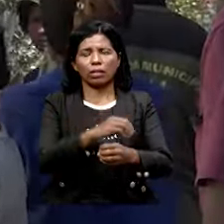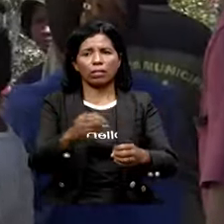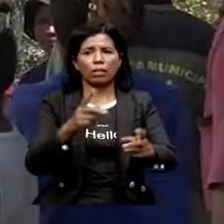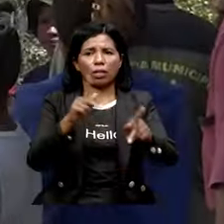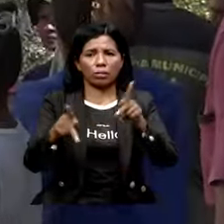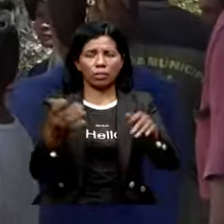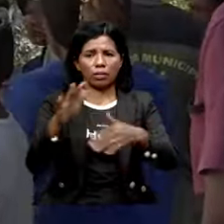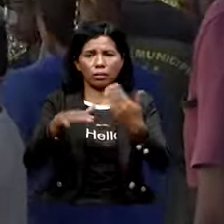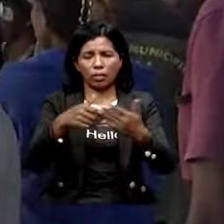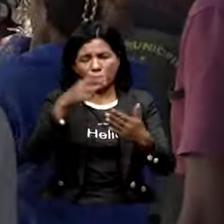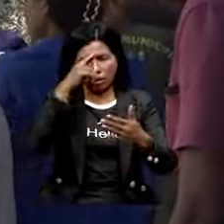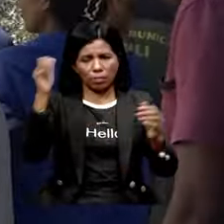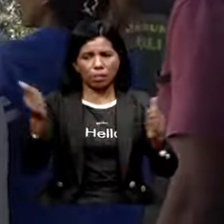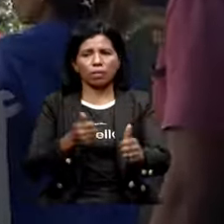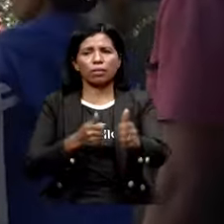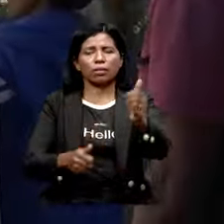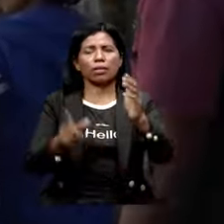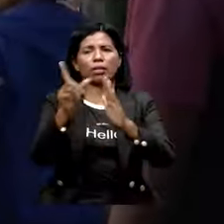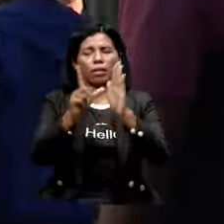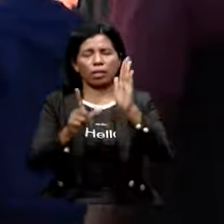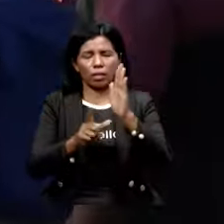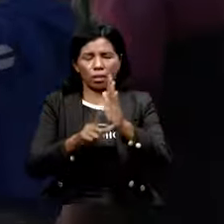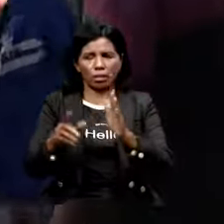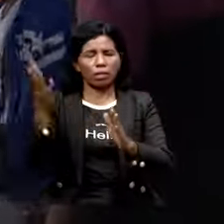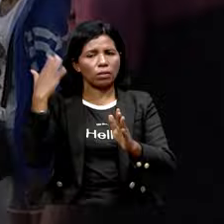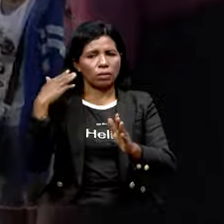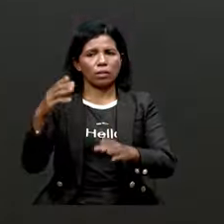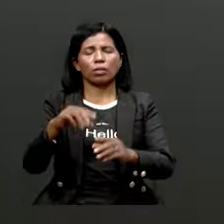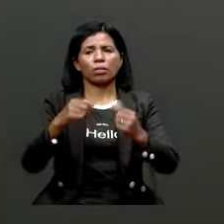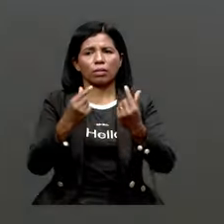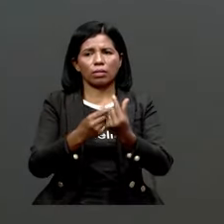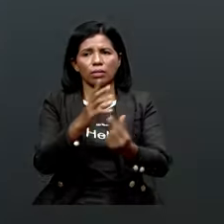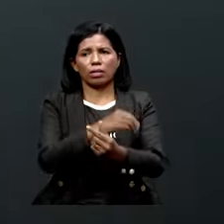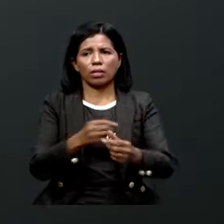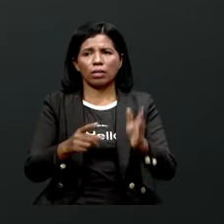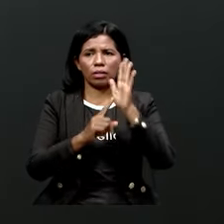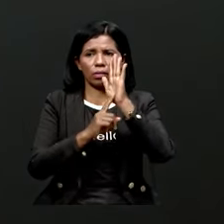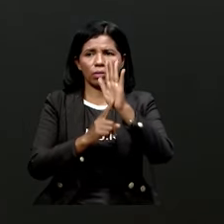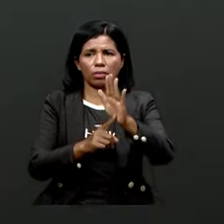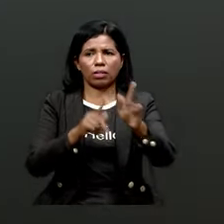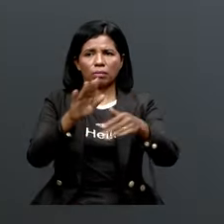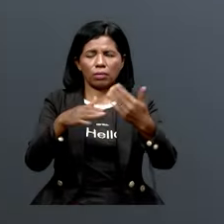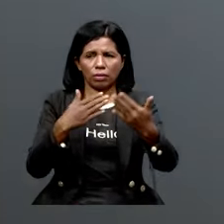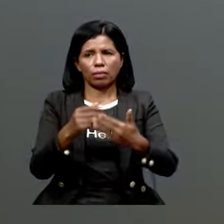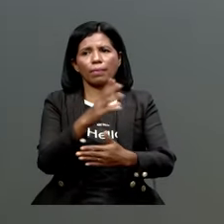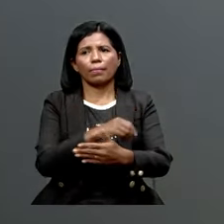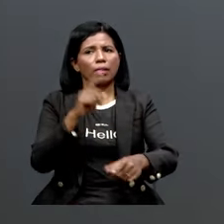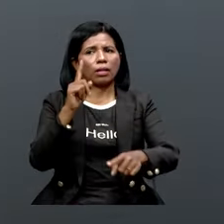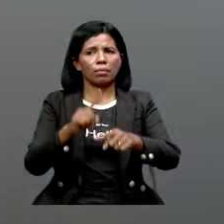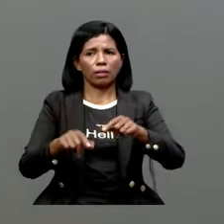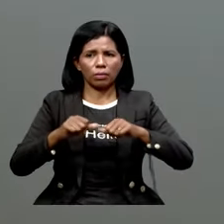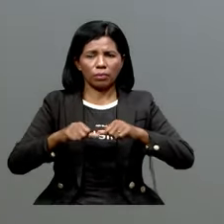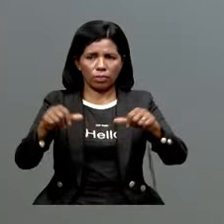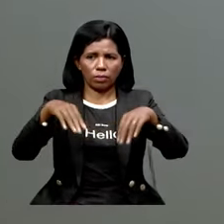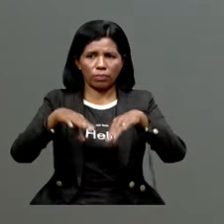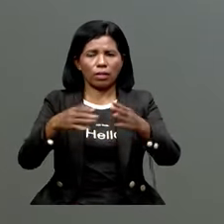vendedor sirane, tambala cumpre ordem pública, nebe antes ne parte ekipa conjunta fosai una ba vendedor sira, atula bele continua